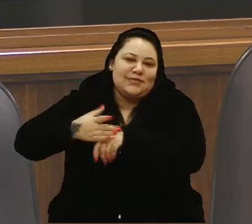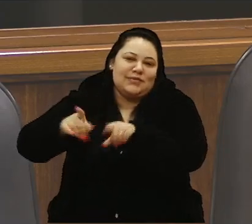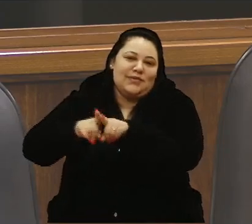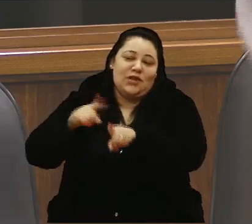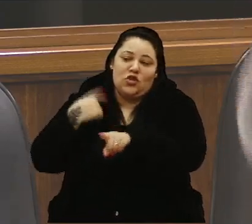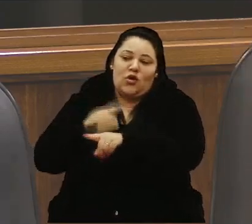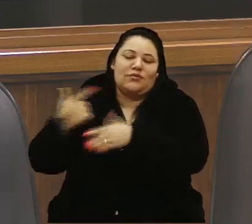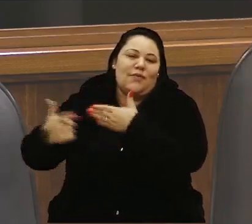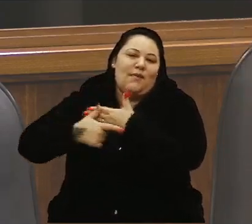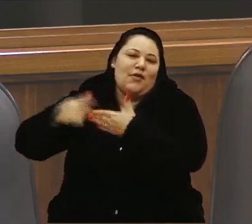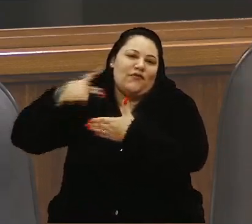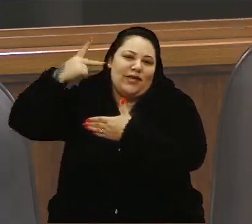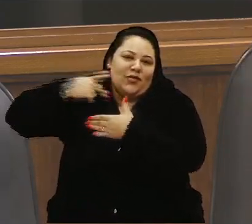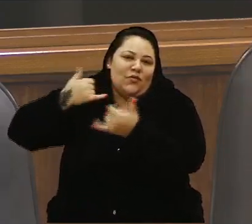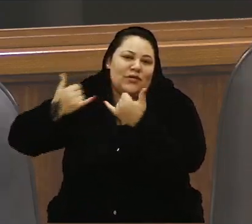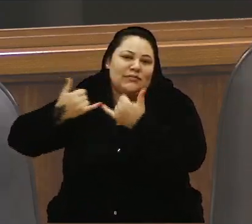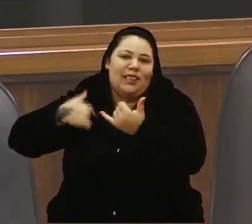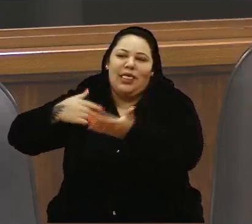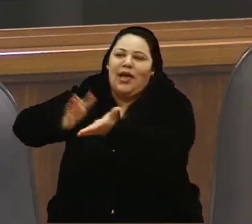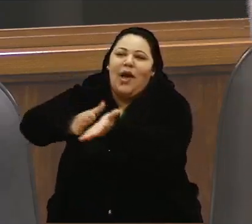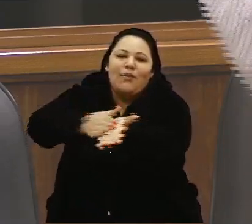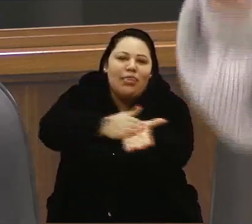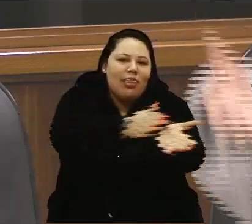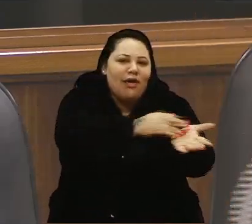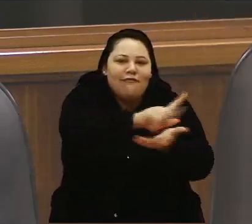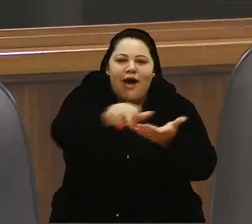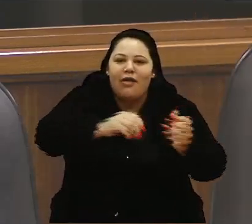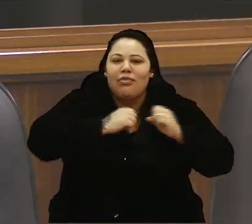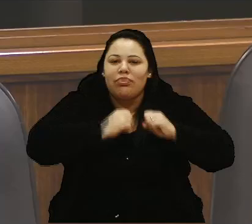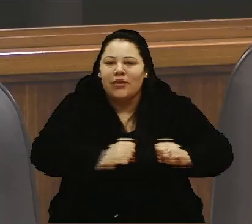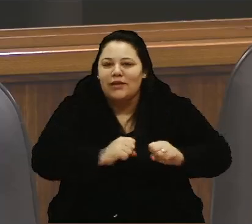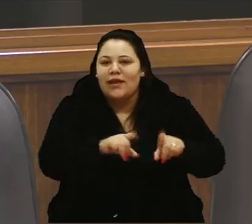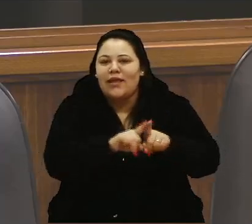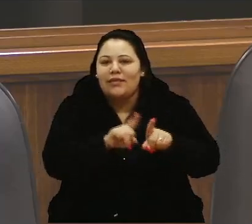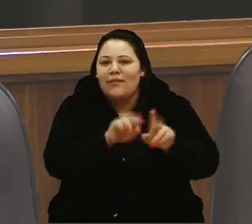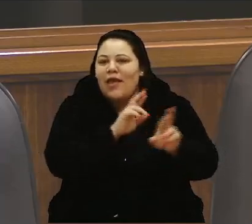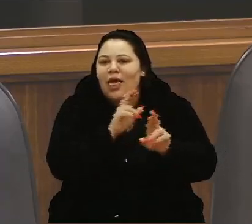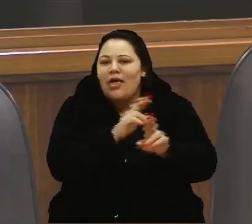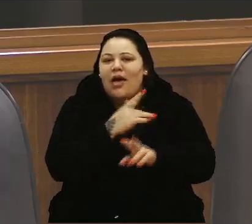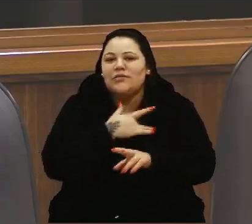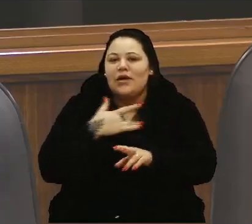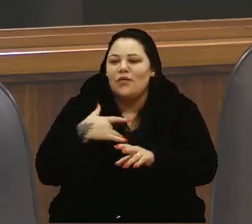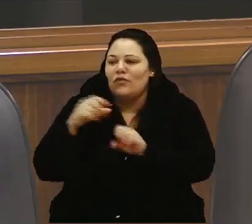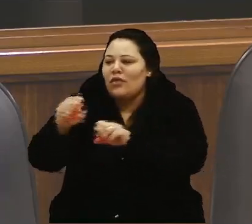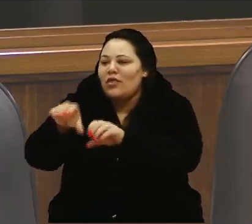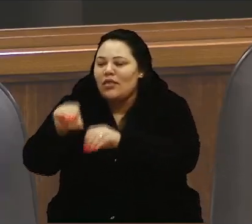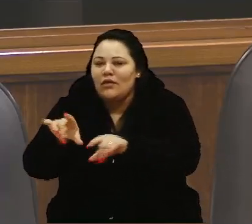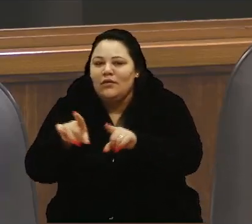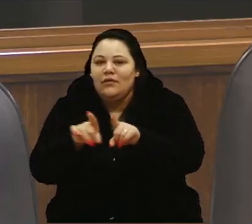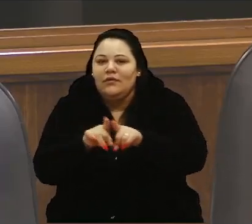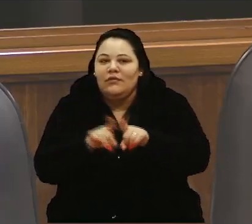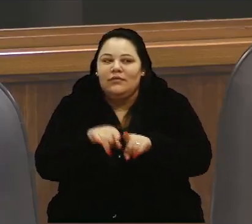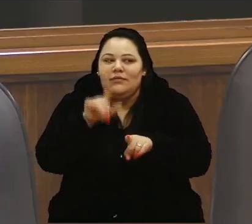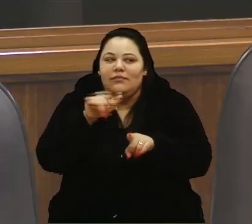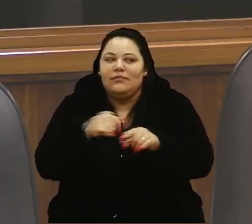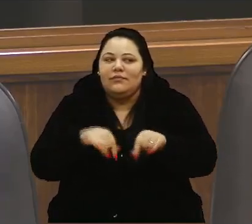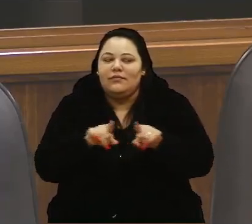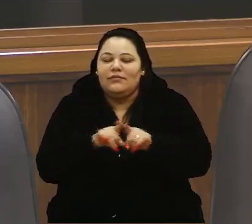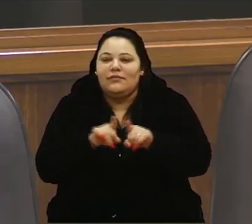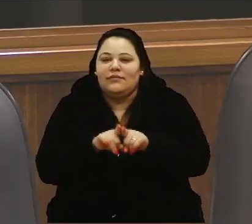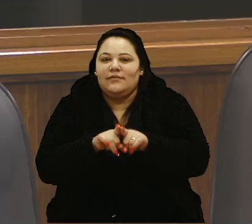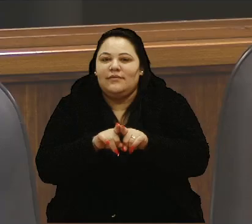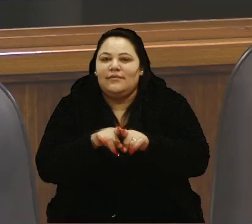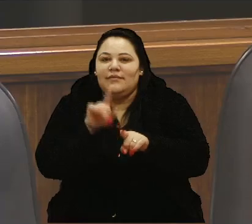cobra questões na SEMA, questões nas obras, questões na saúde, questões na educação. Por consequência,